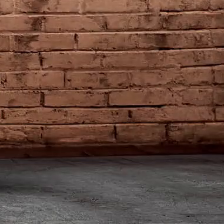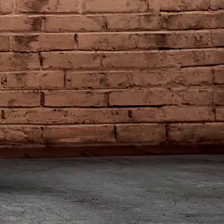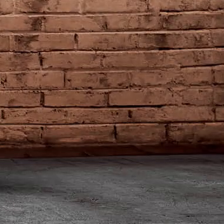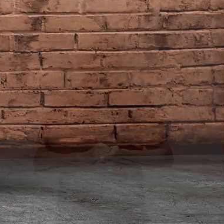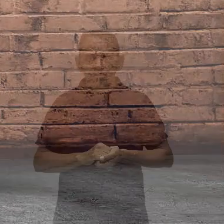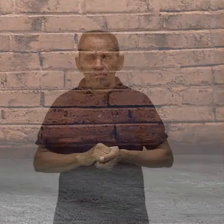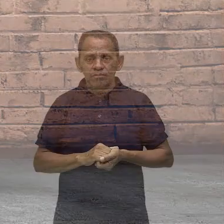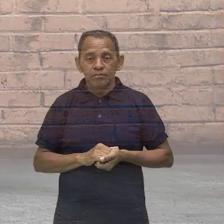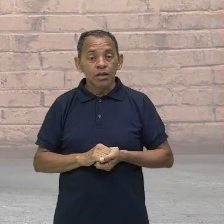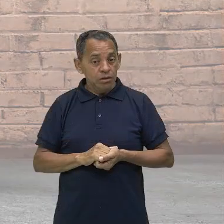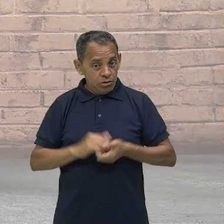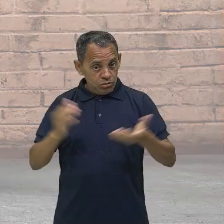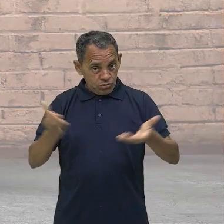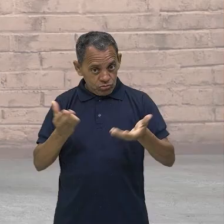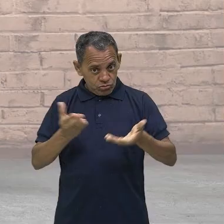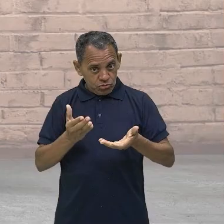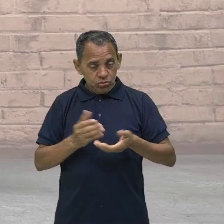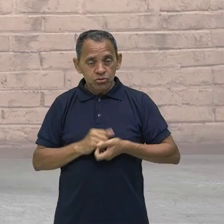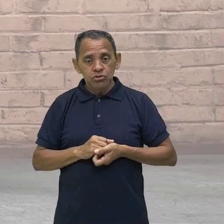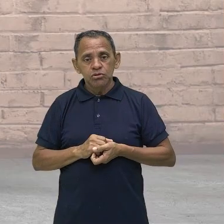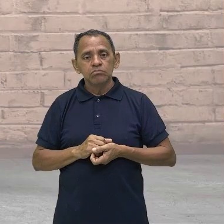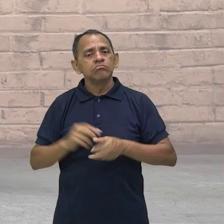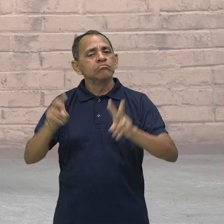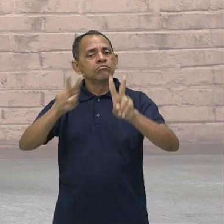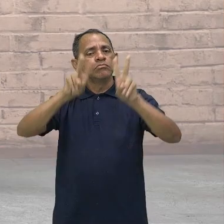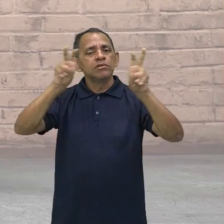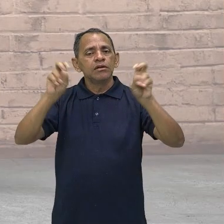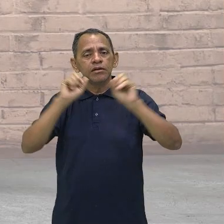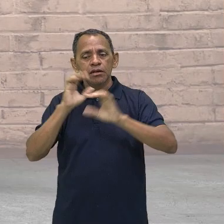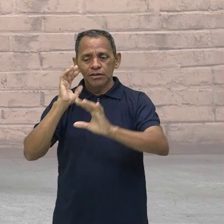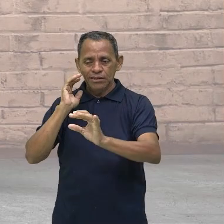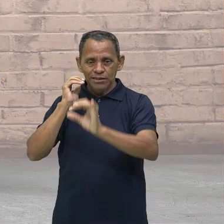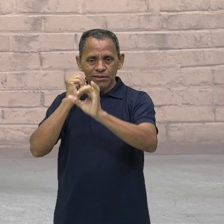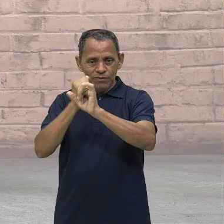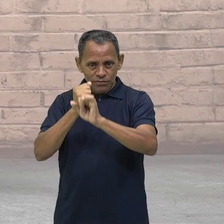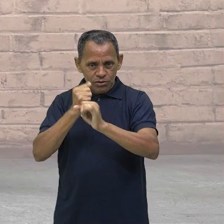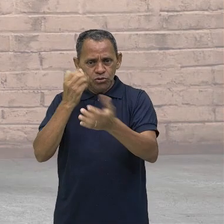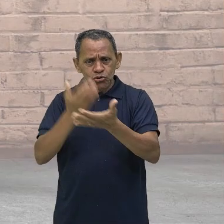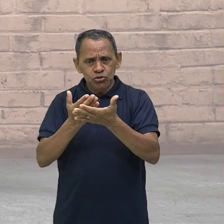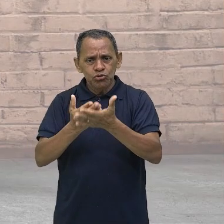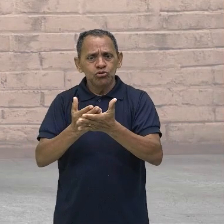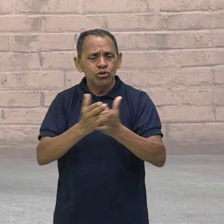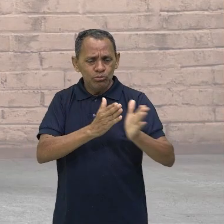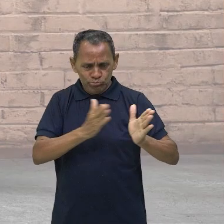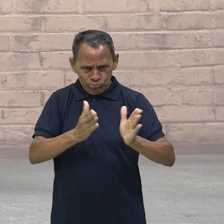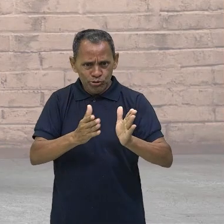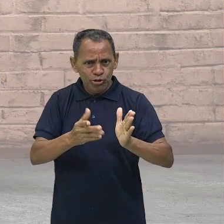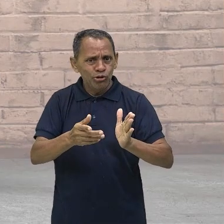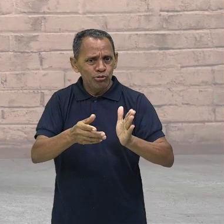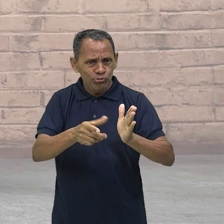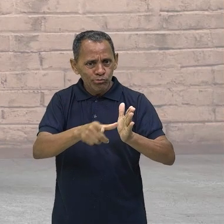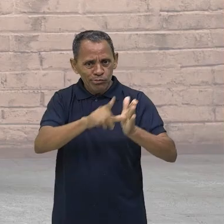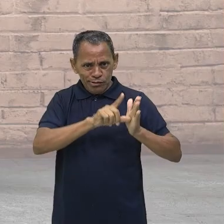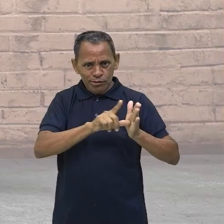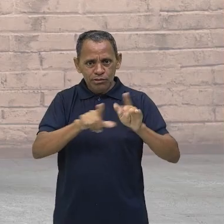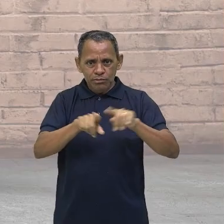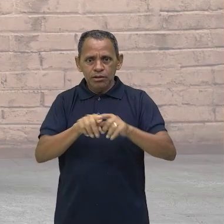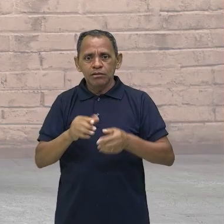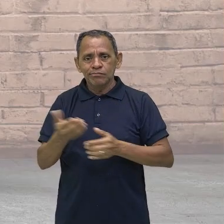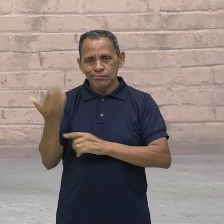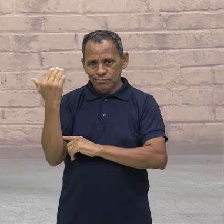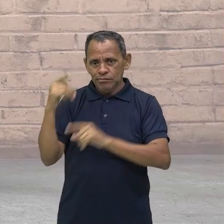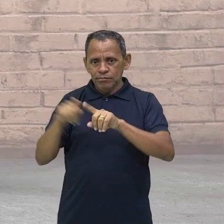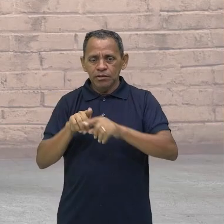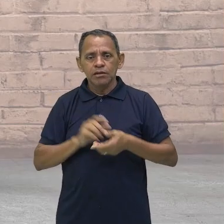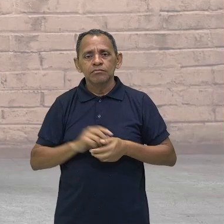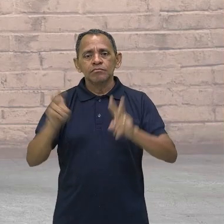E hoje nós vamos fazer uma revisão do que estudamos nessa unidade. E vamos começar falando sobre a questão